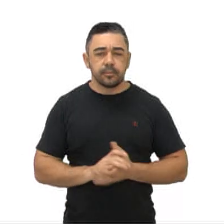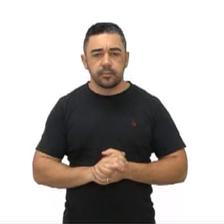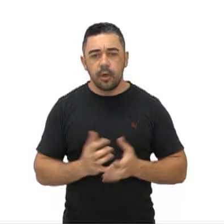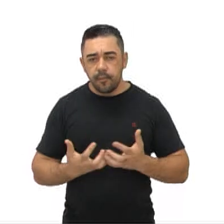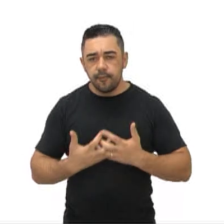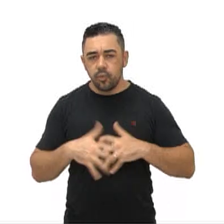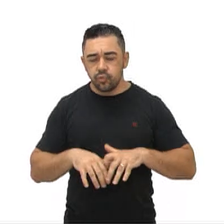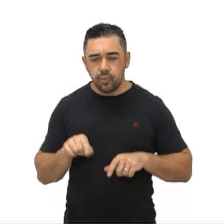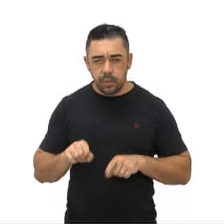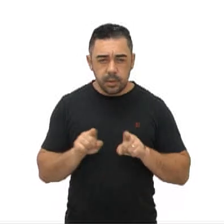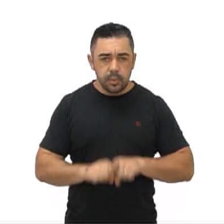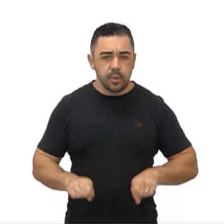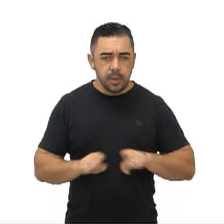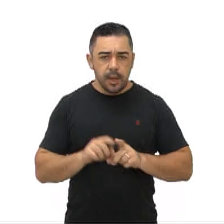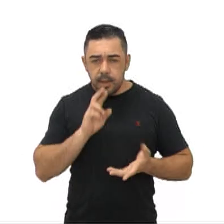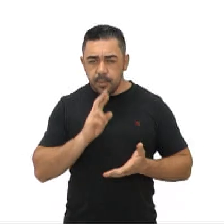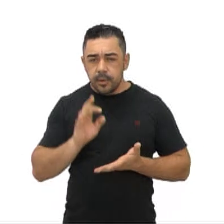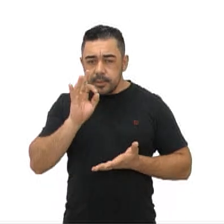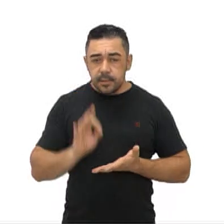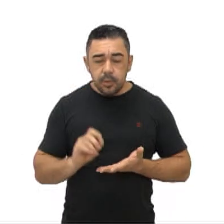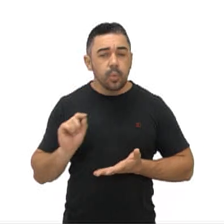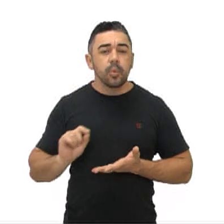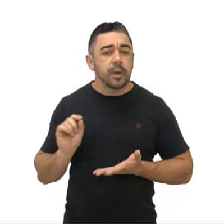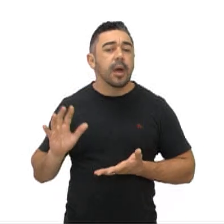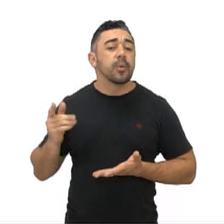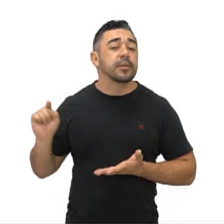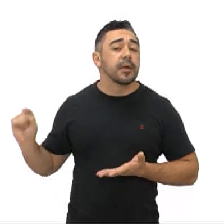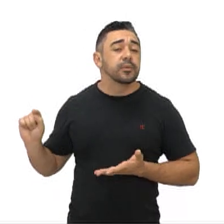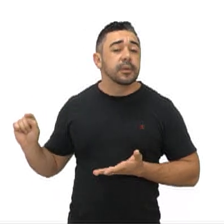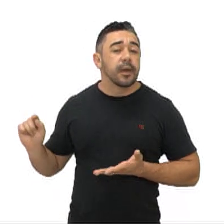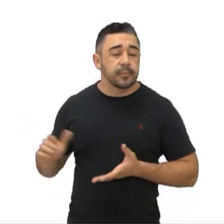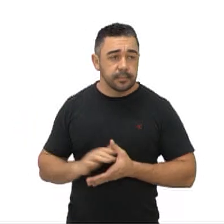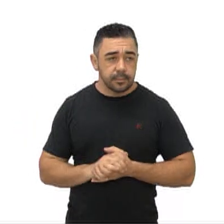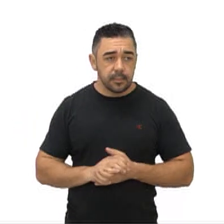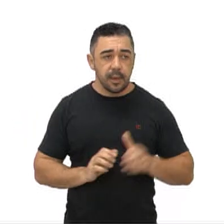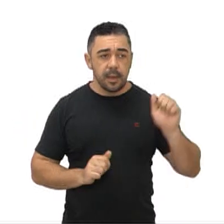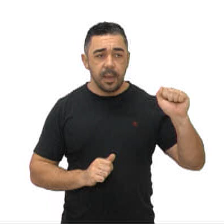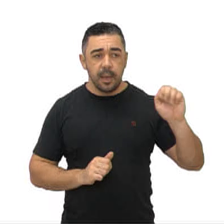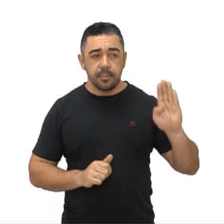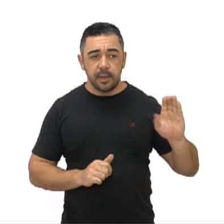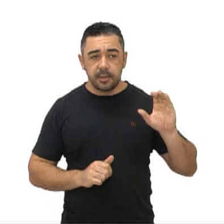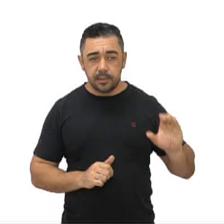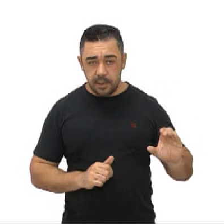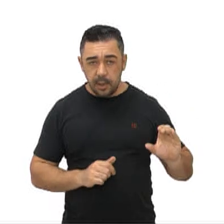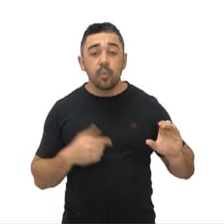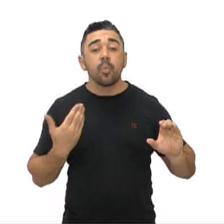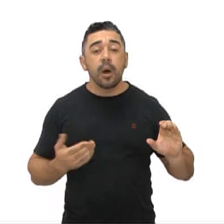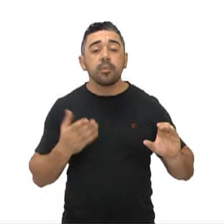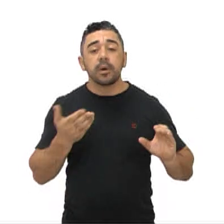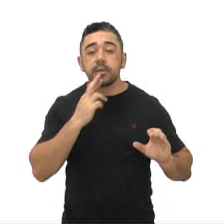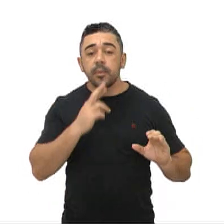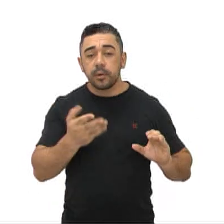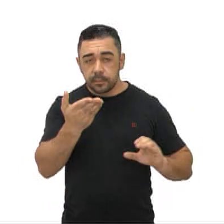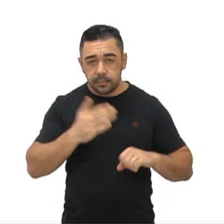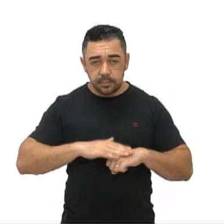funcionamento do circuito, é correto afirmar que nele ocorre, temos as opções, agora é com